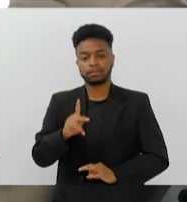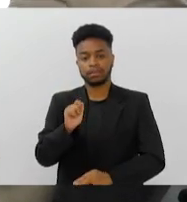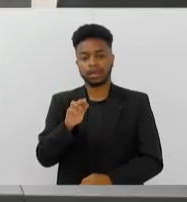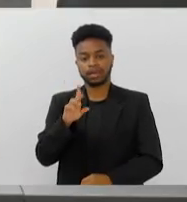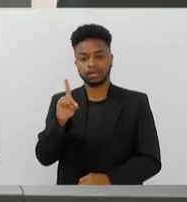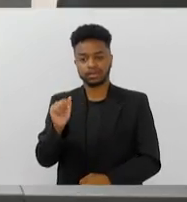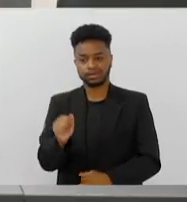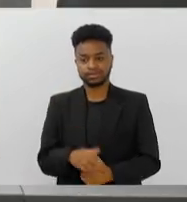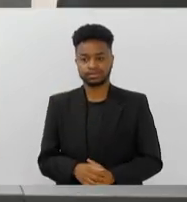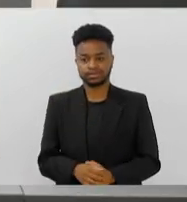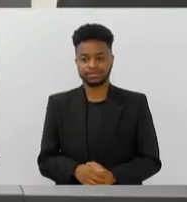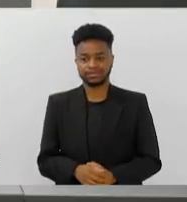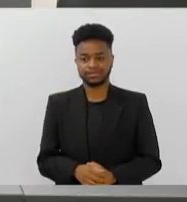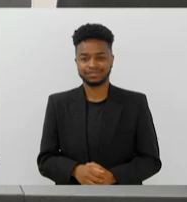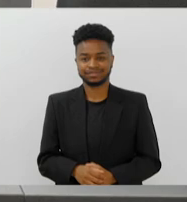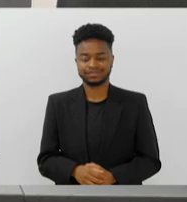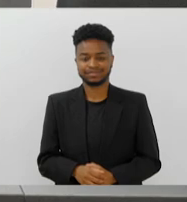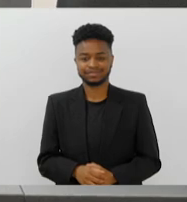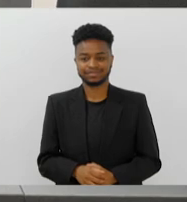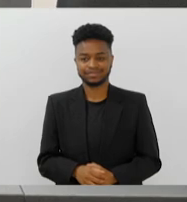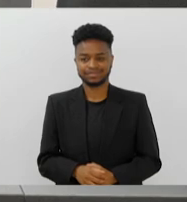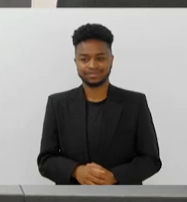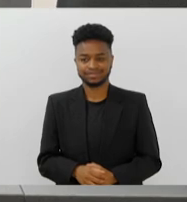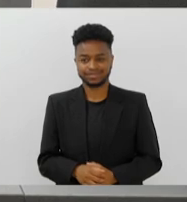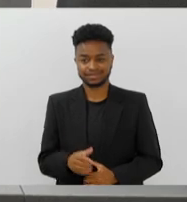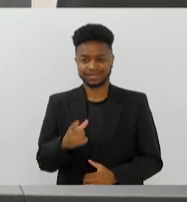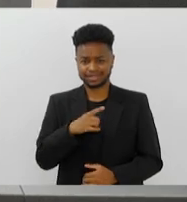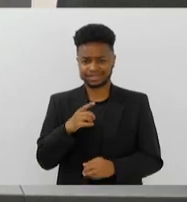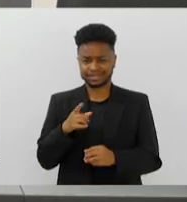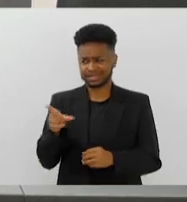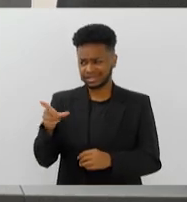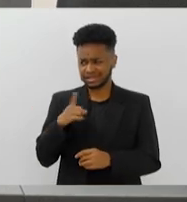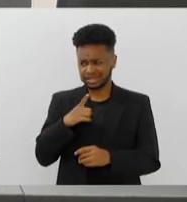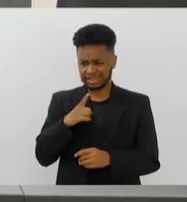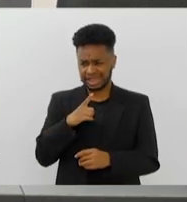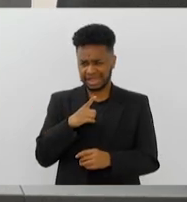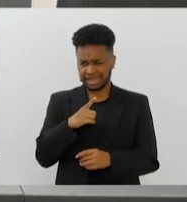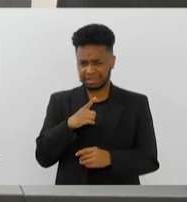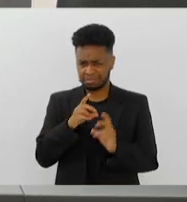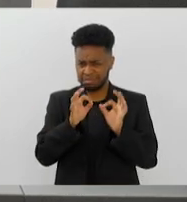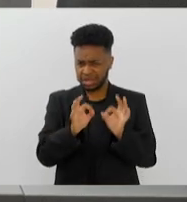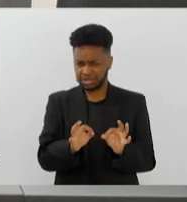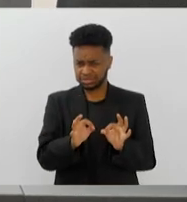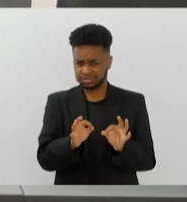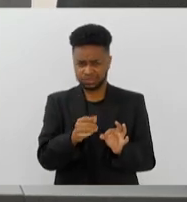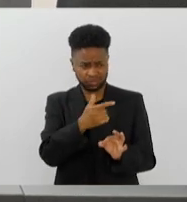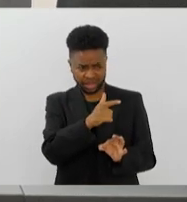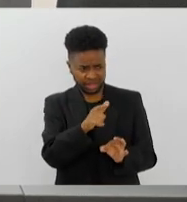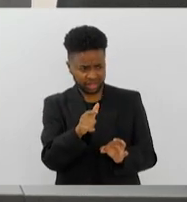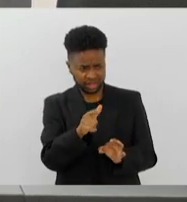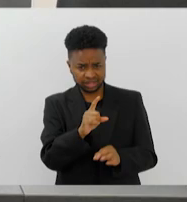Eu tenho medo desse projeto. Não tem, ele está brincando comigo. Eu até falei. Não tem, cara. Porra.